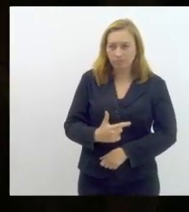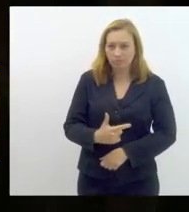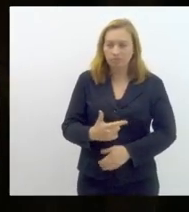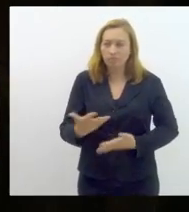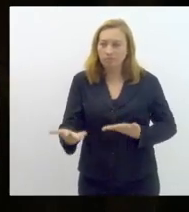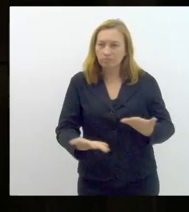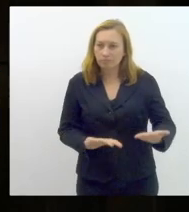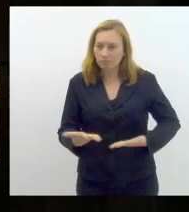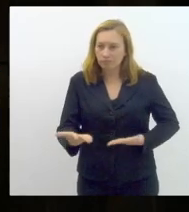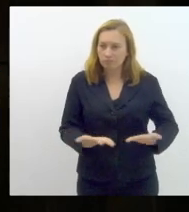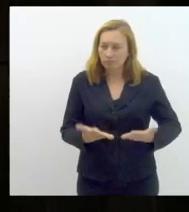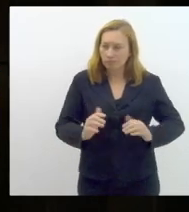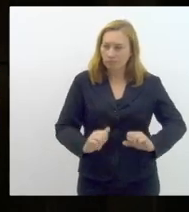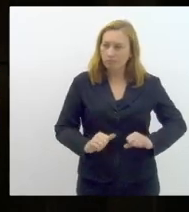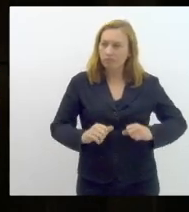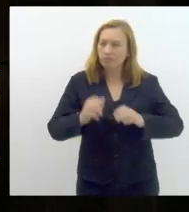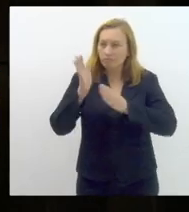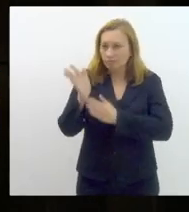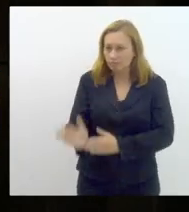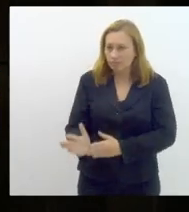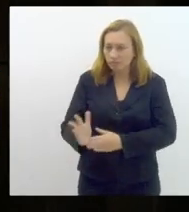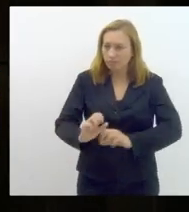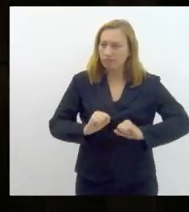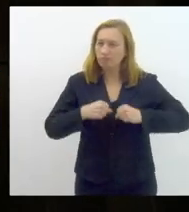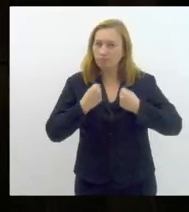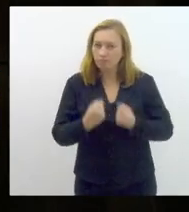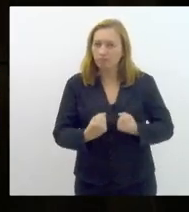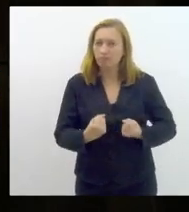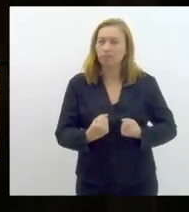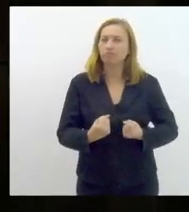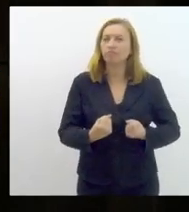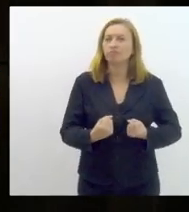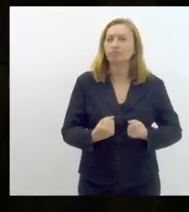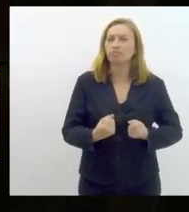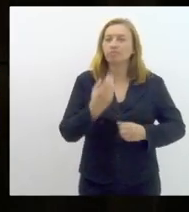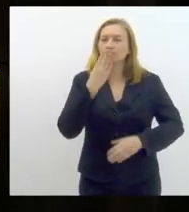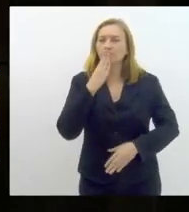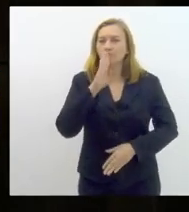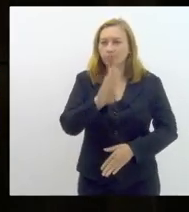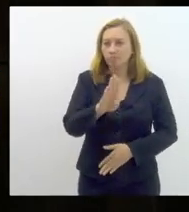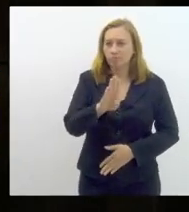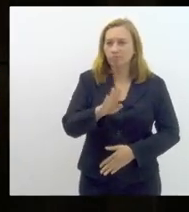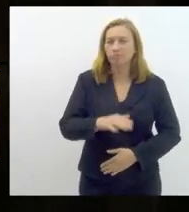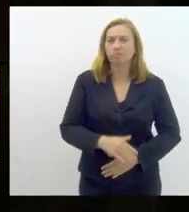servindo com honra, lealdade e dedicação. Assim o prometo.